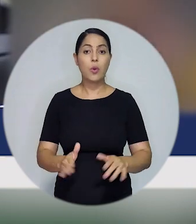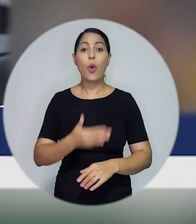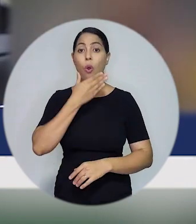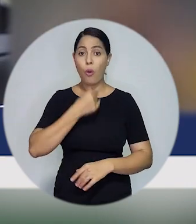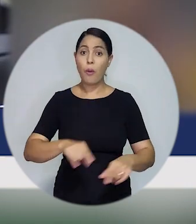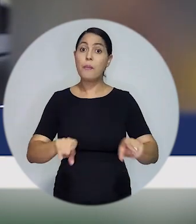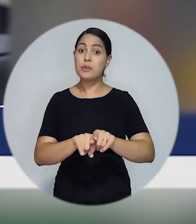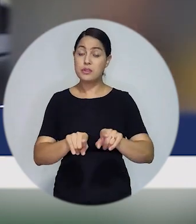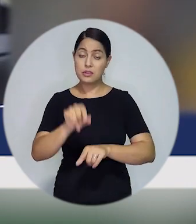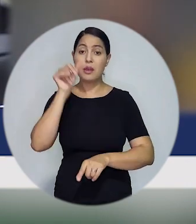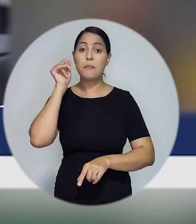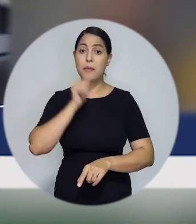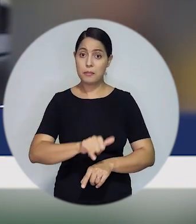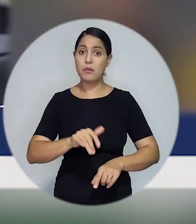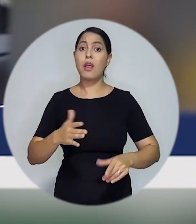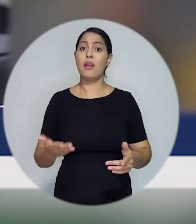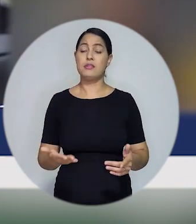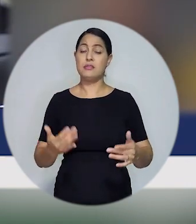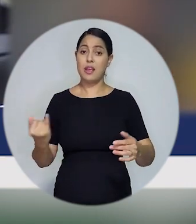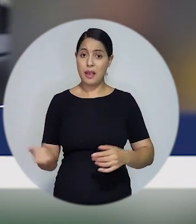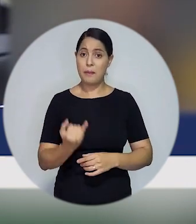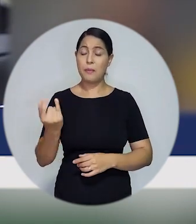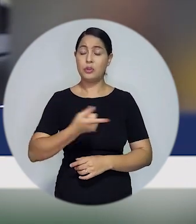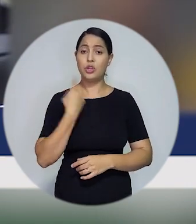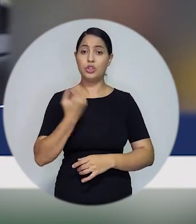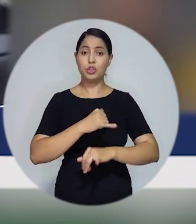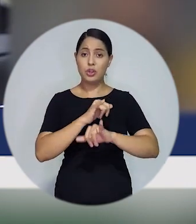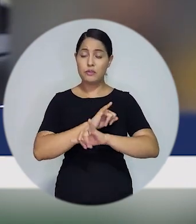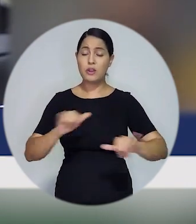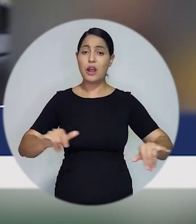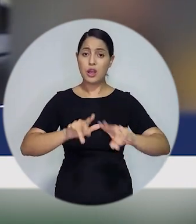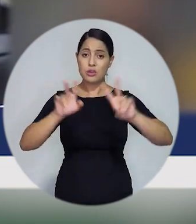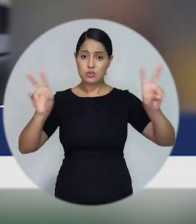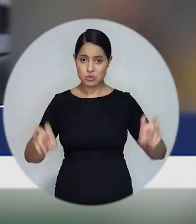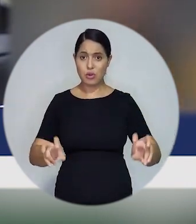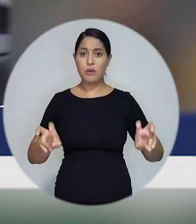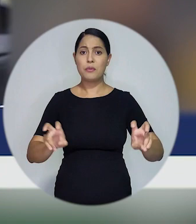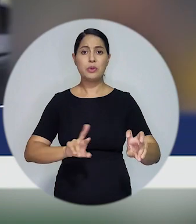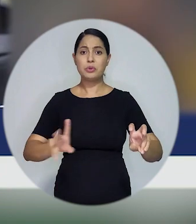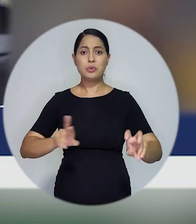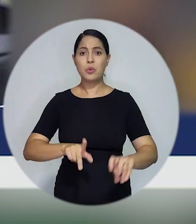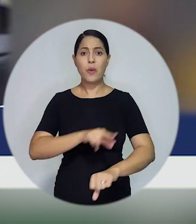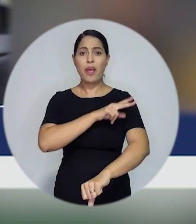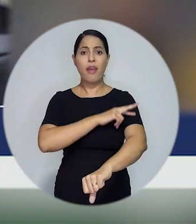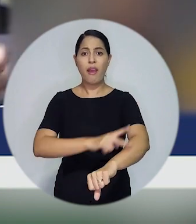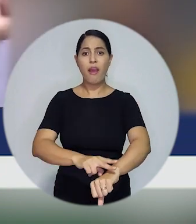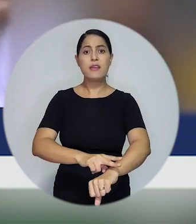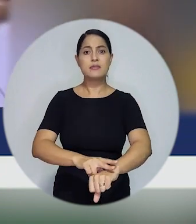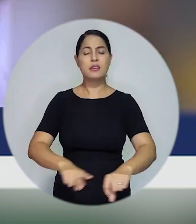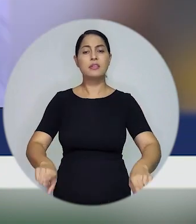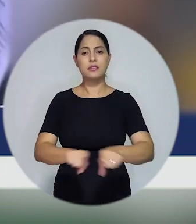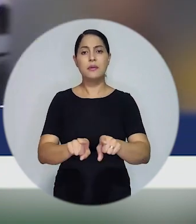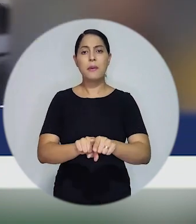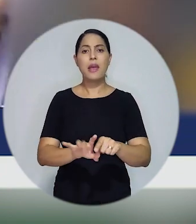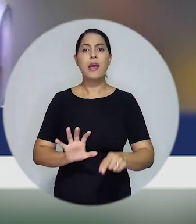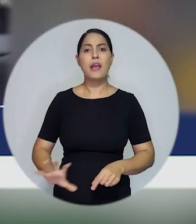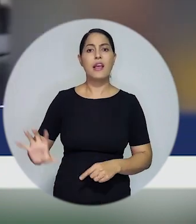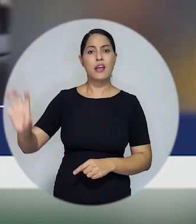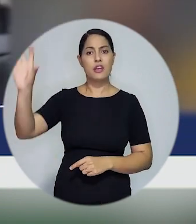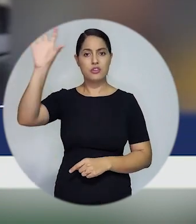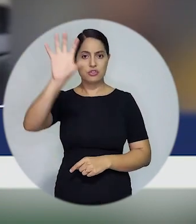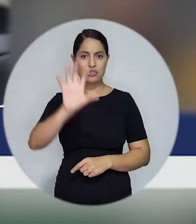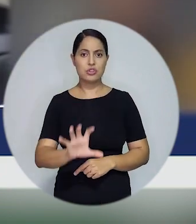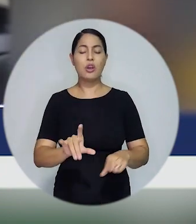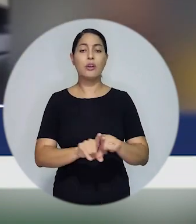é para homens e mulheres, né? É importante imaginar que a discriminação não é apenas de raça, é também da sua